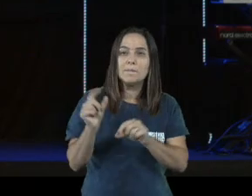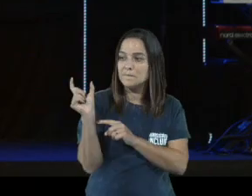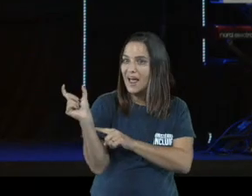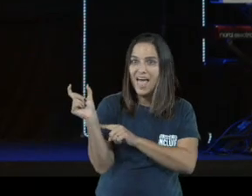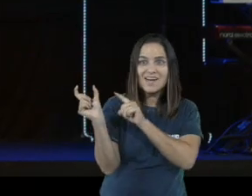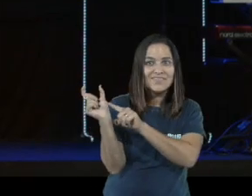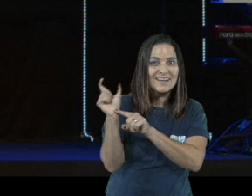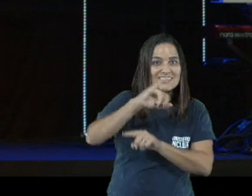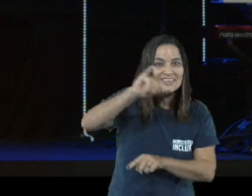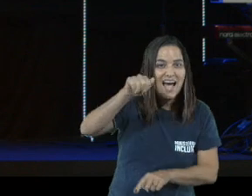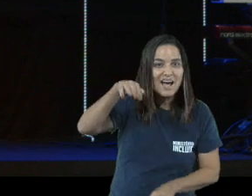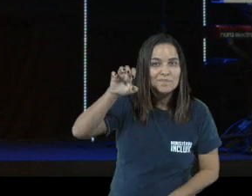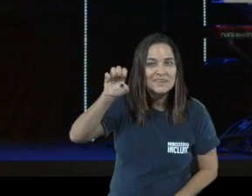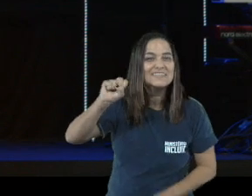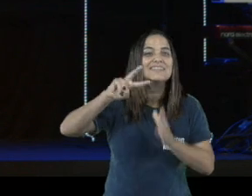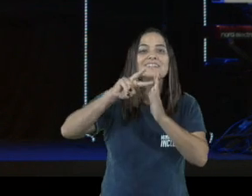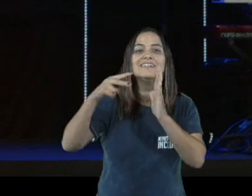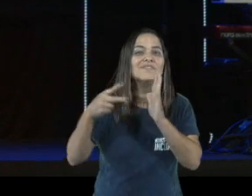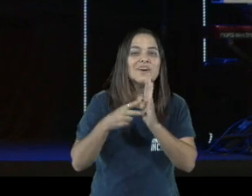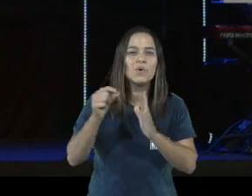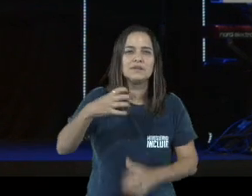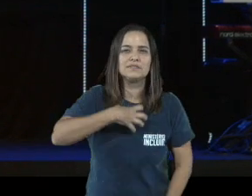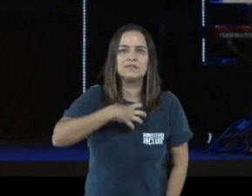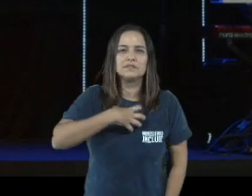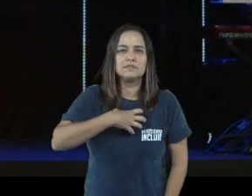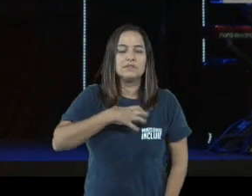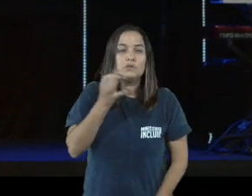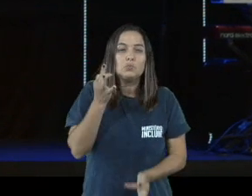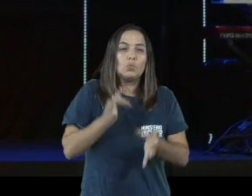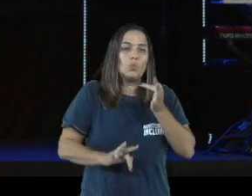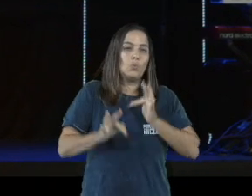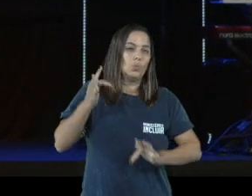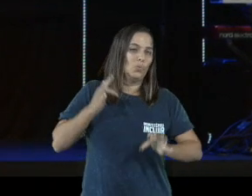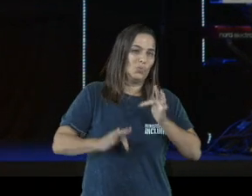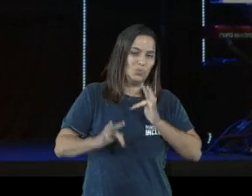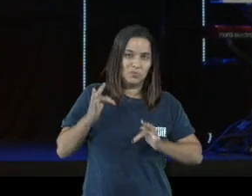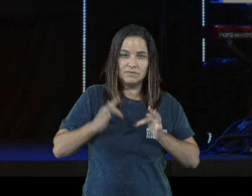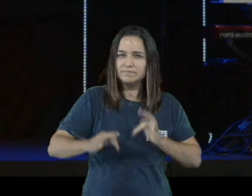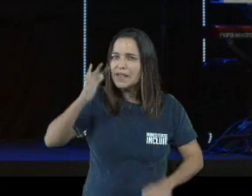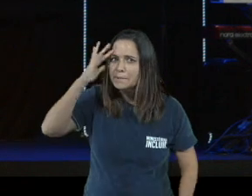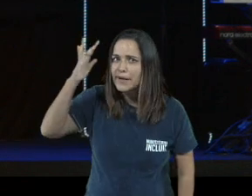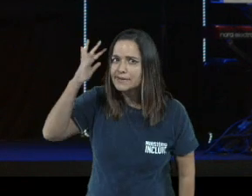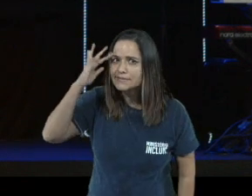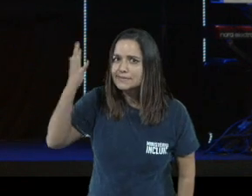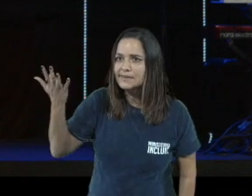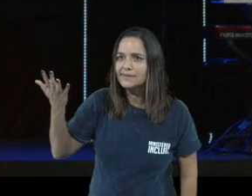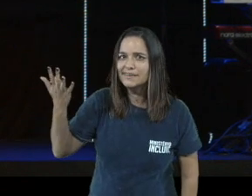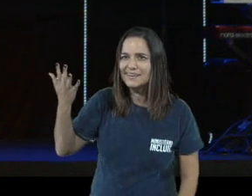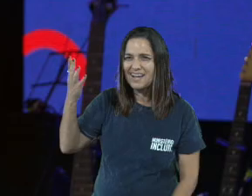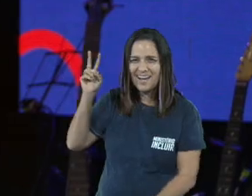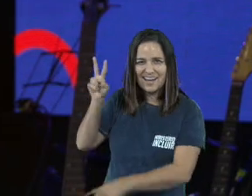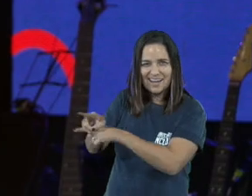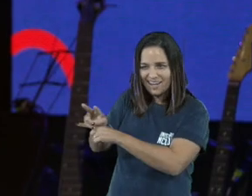eu dolorido imagina todo mundo zuando Jabes aí você vai ver a primeira crônicas 4 9 e 10